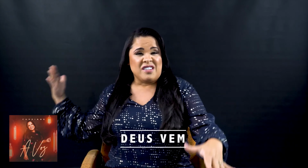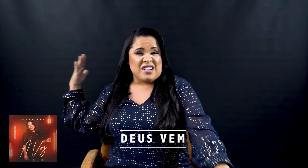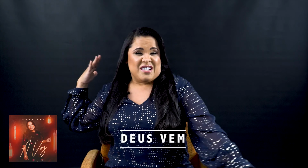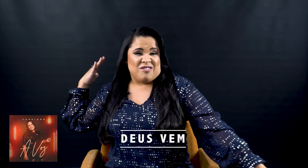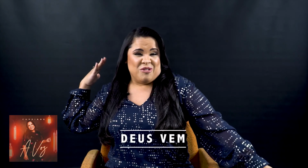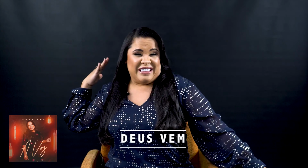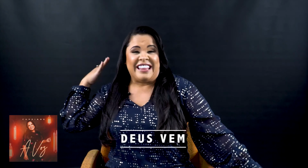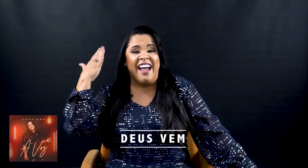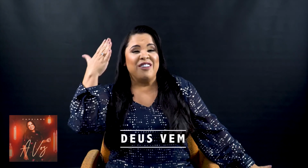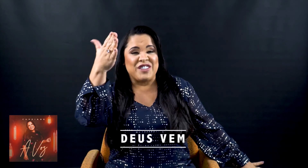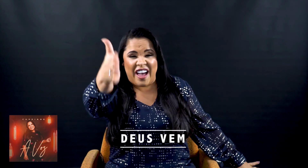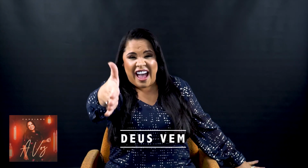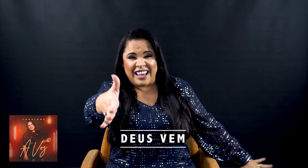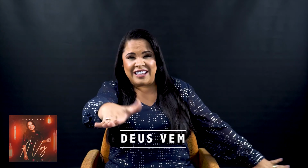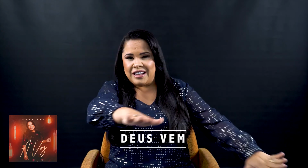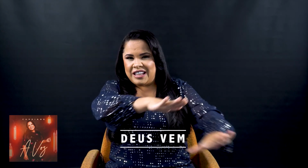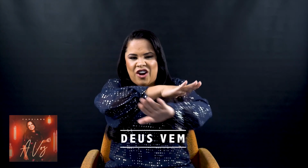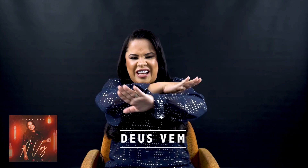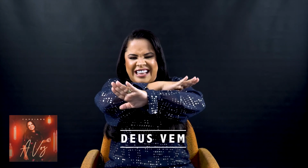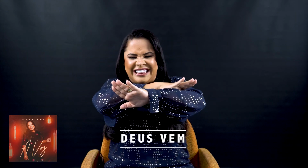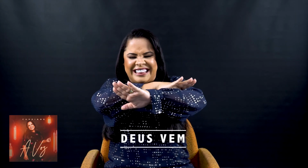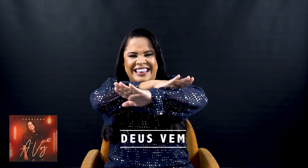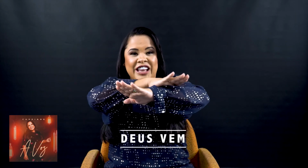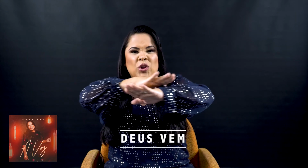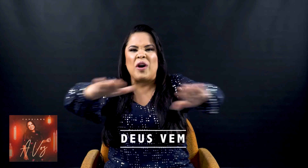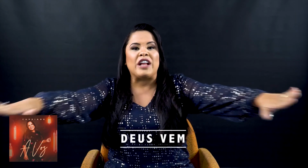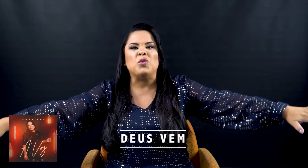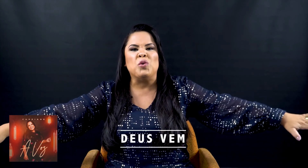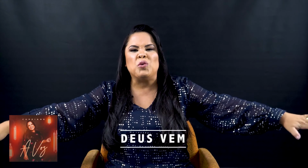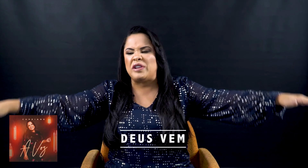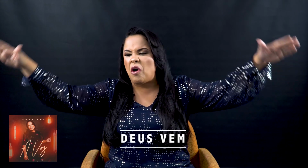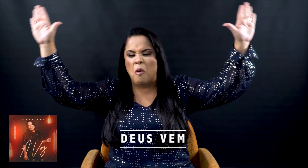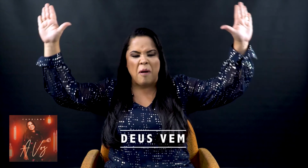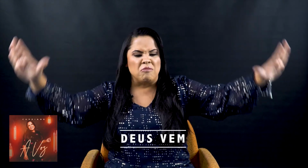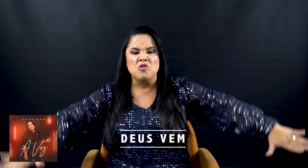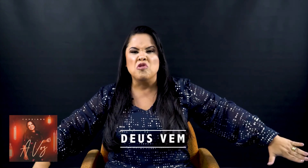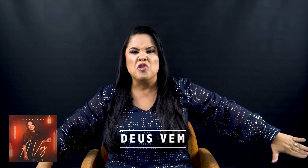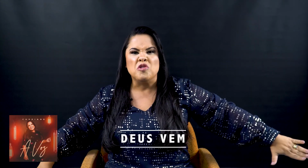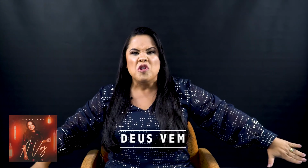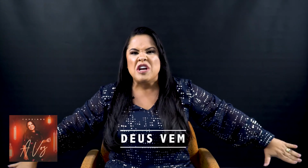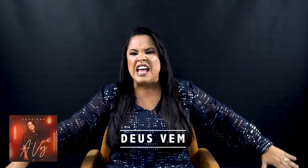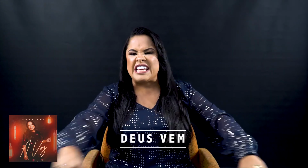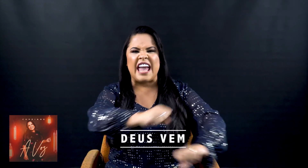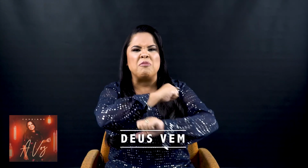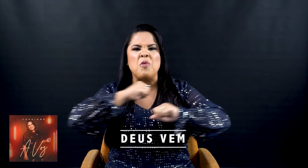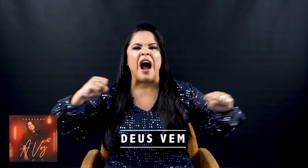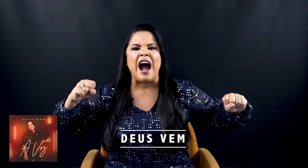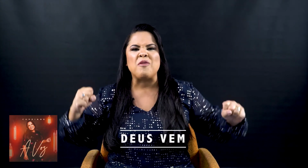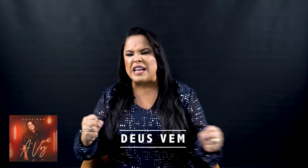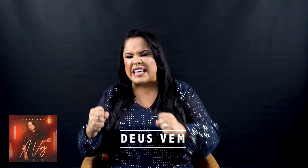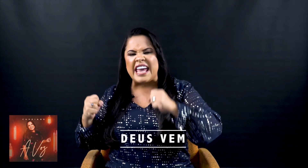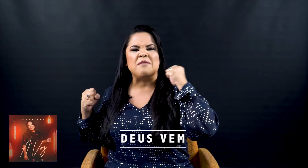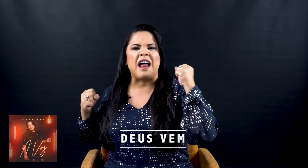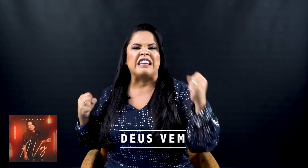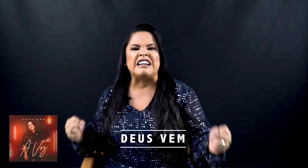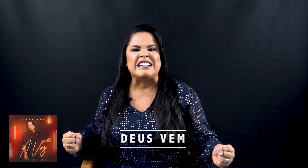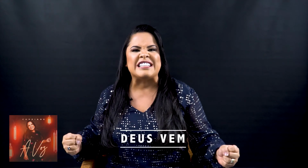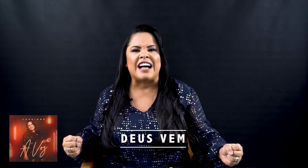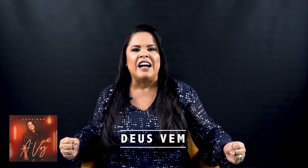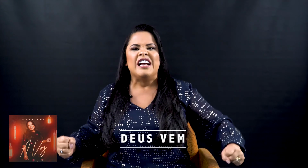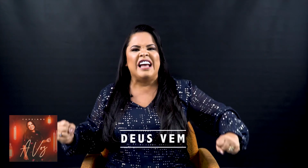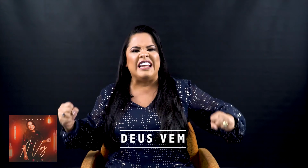sabe, Deus vem. E olha, detona tudo, derruba muro. Ele quebra o arco, ele quebra